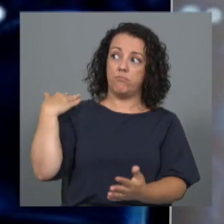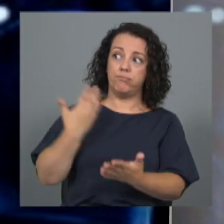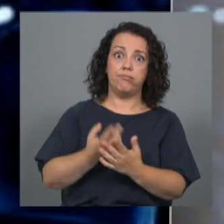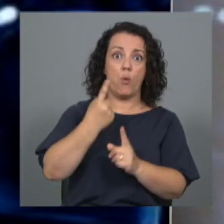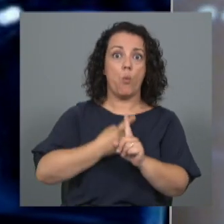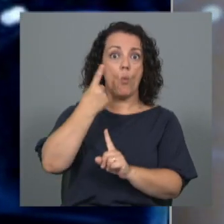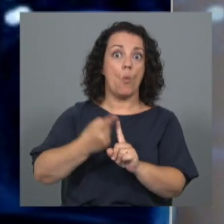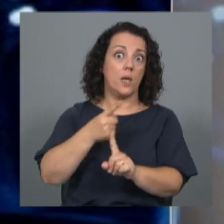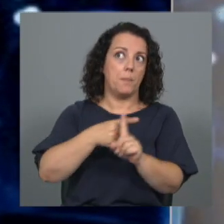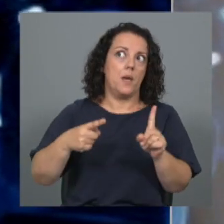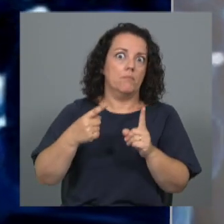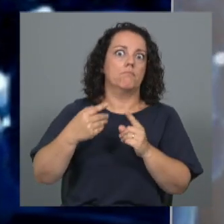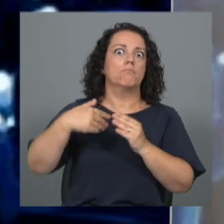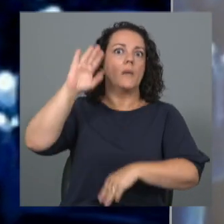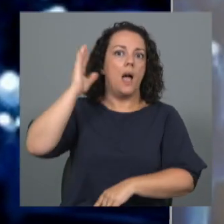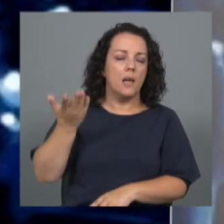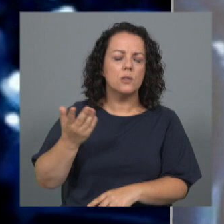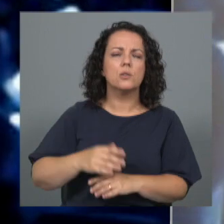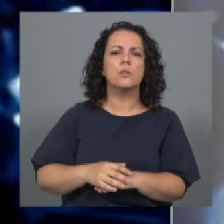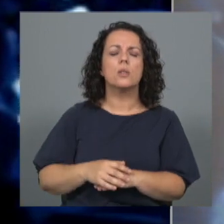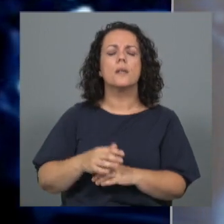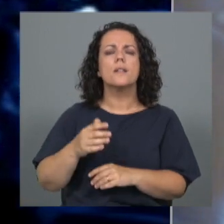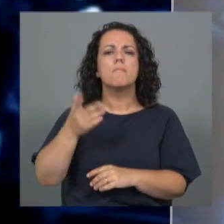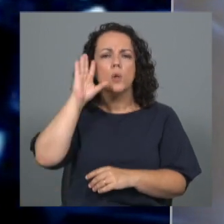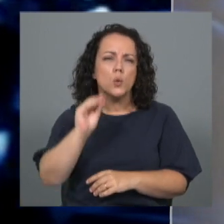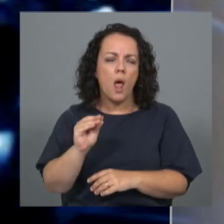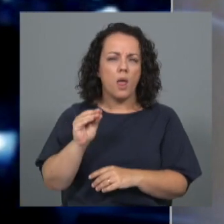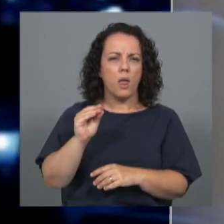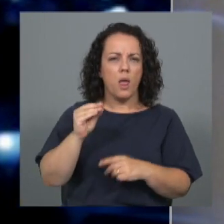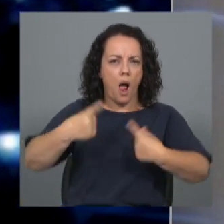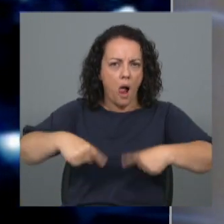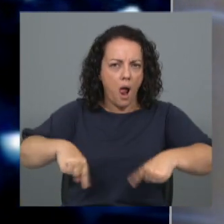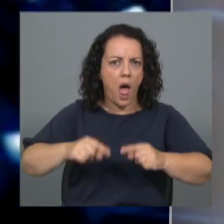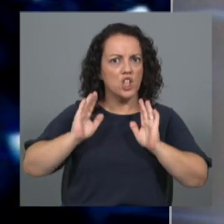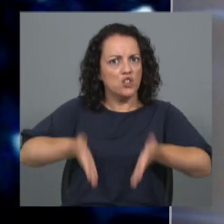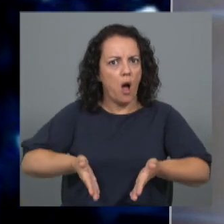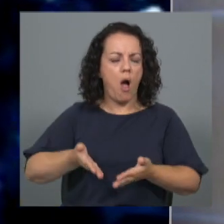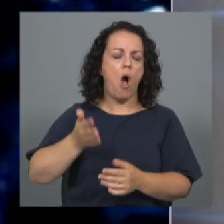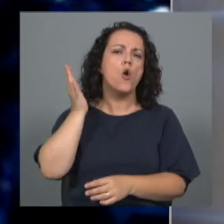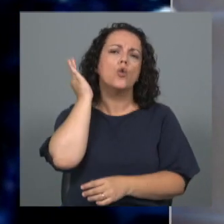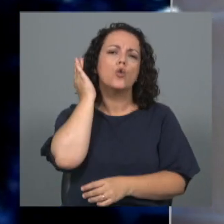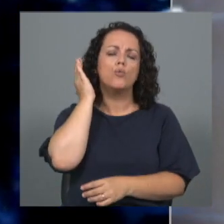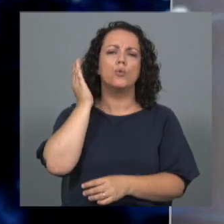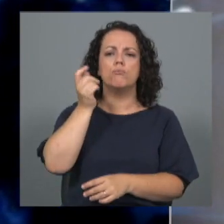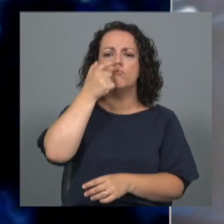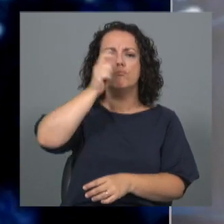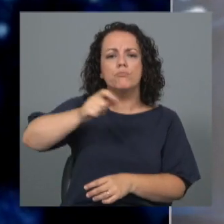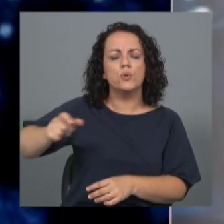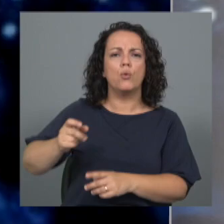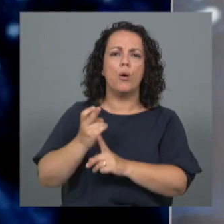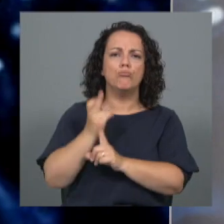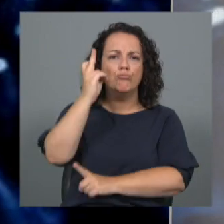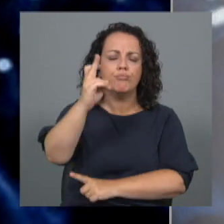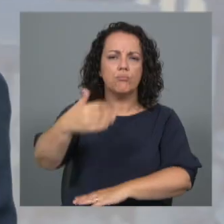é possível, não sei se já existem números que permitam aferir se houve um aumento daqueles que estão em situação de